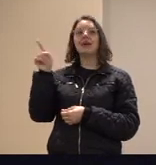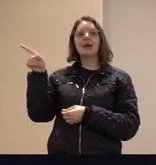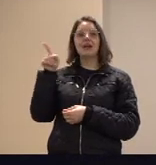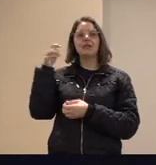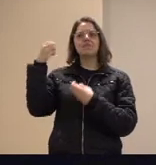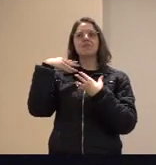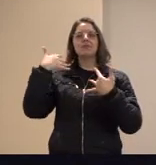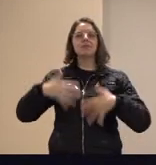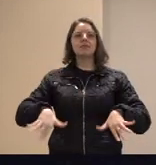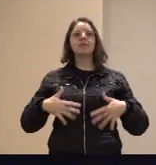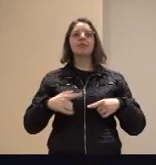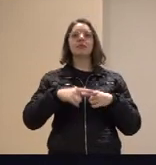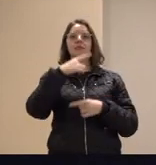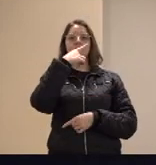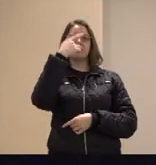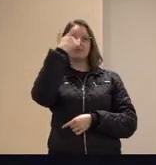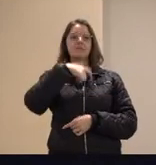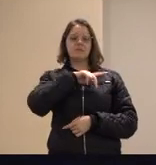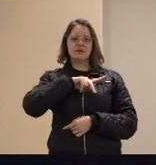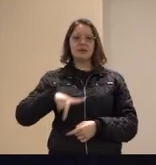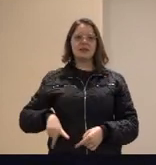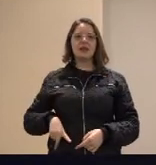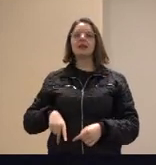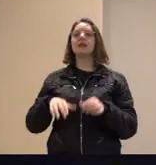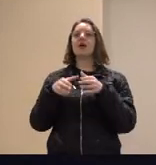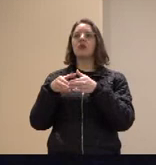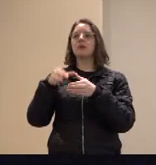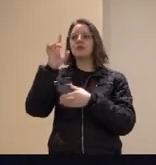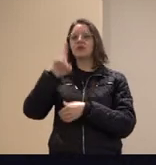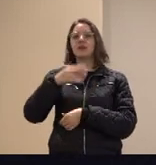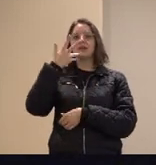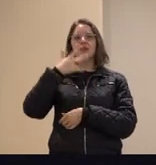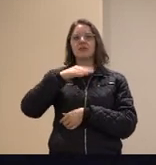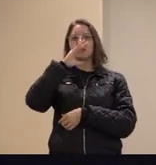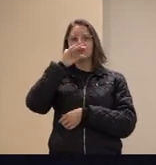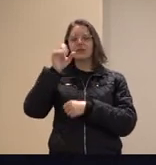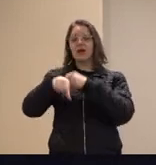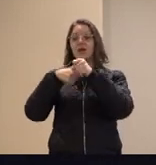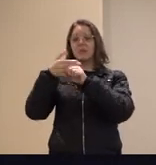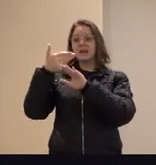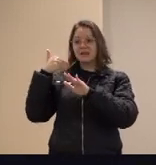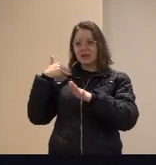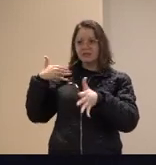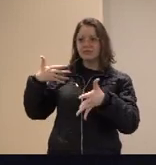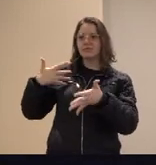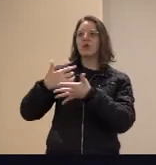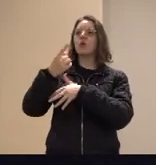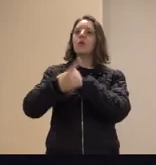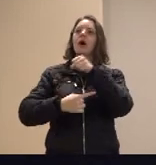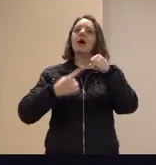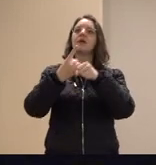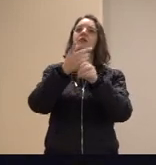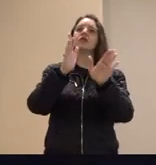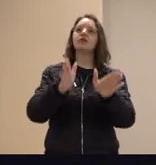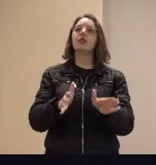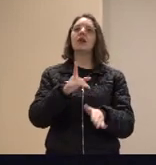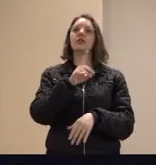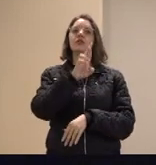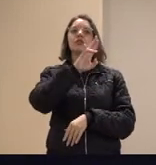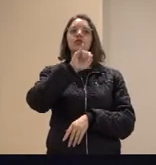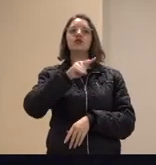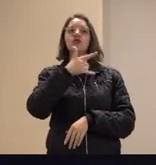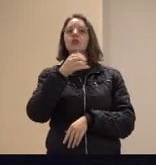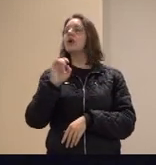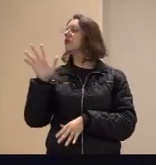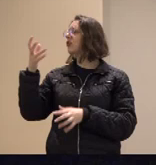presidente da Comissão de Direitos da Criança e Adolescente desde o ano passado. E, sem dúvida nenhuma, doutor João, o senhor